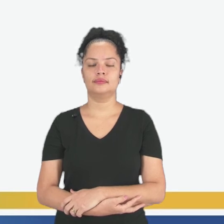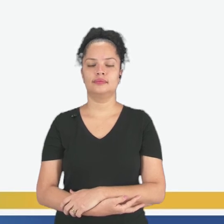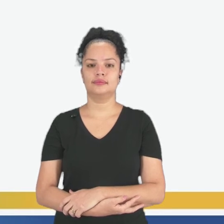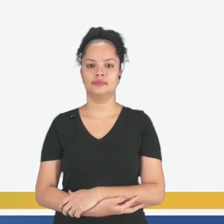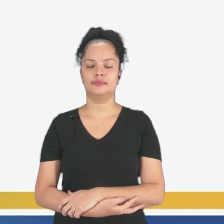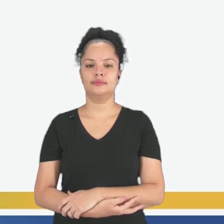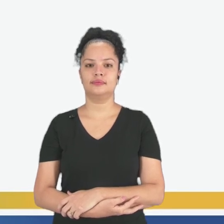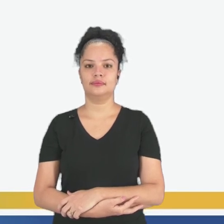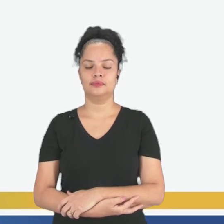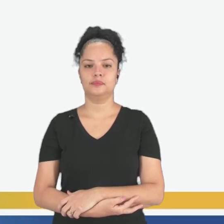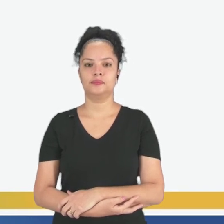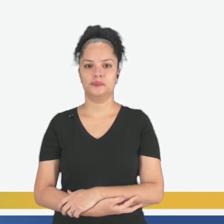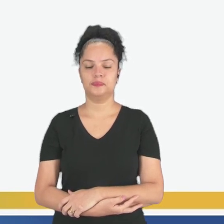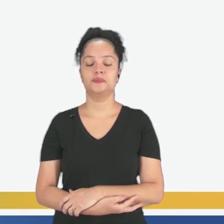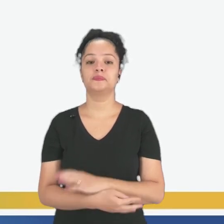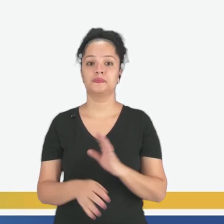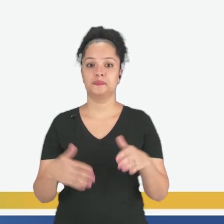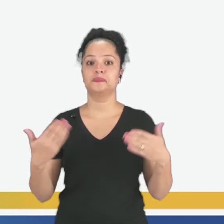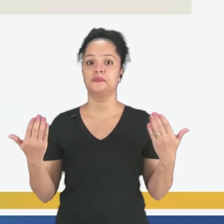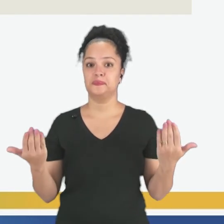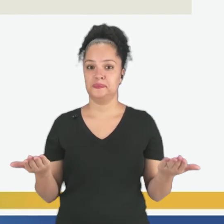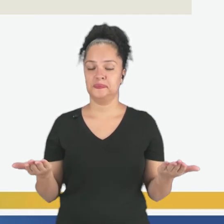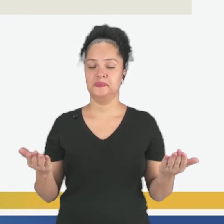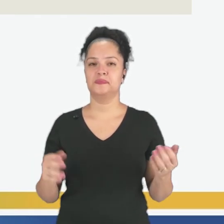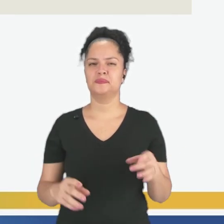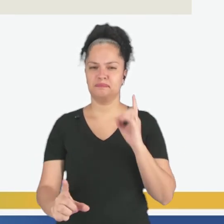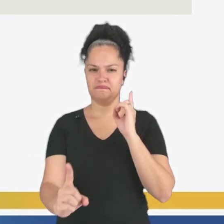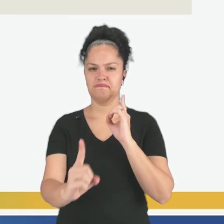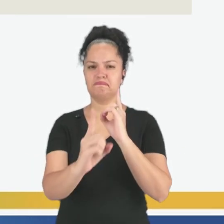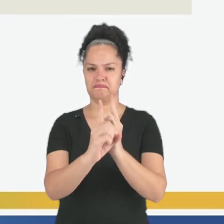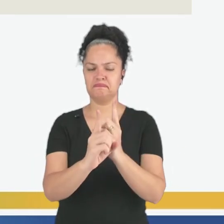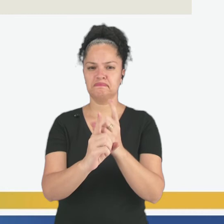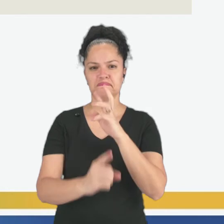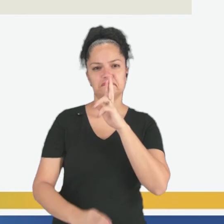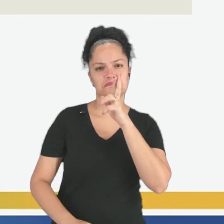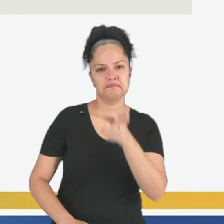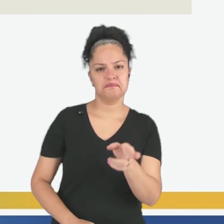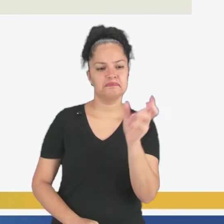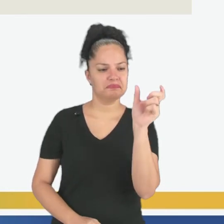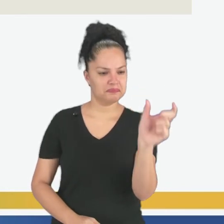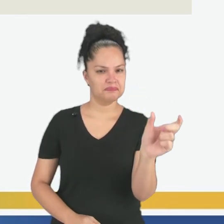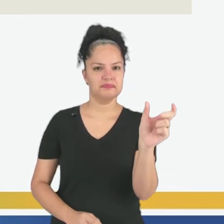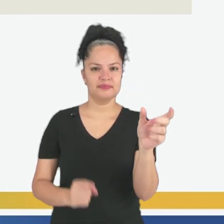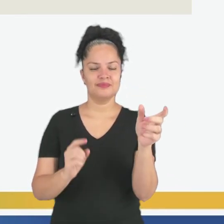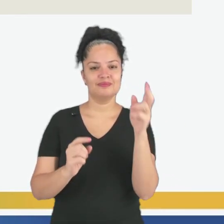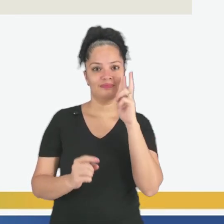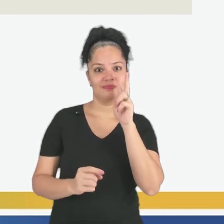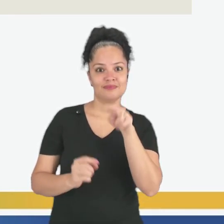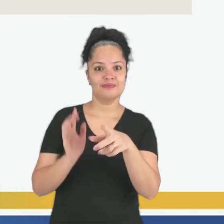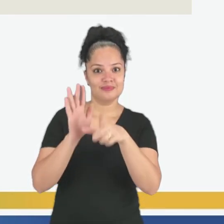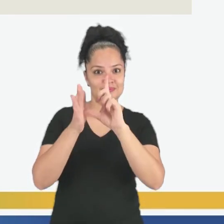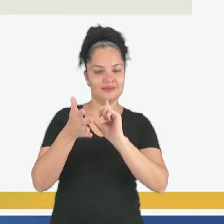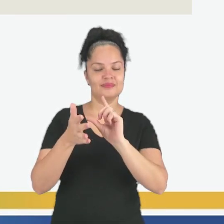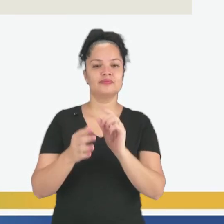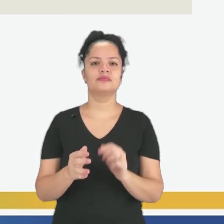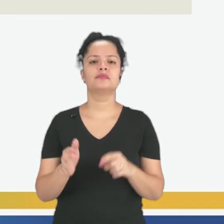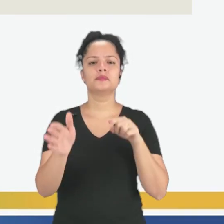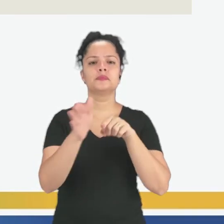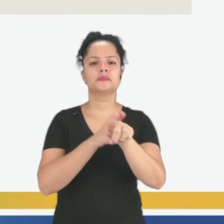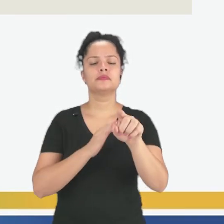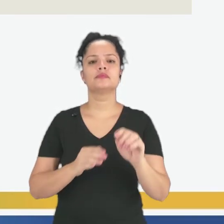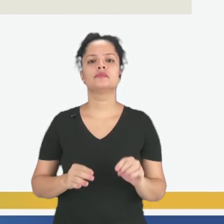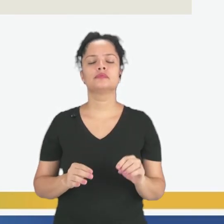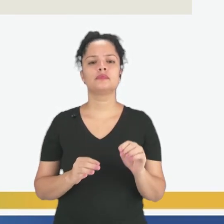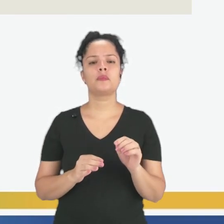obese. E aí, pessoal, conseguiram identificar a resposta das perguntas que nós já tínhamos visto? Então, as perguntas são, primeiro, qual